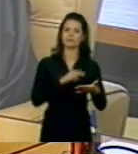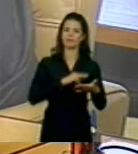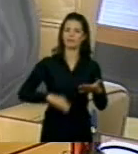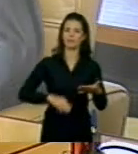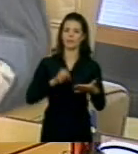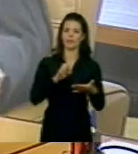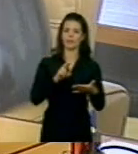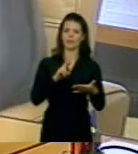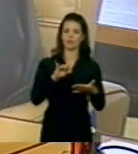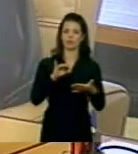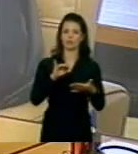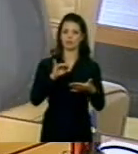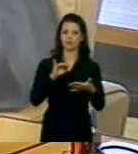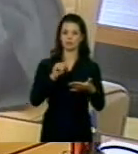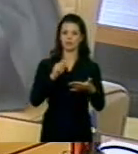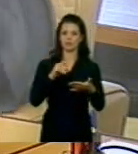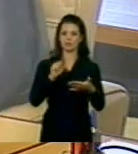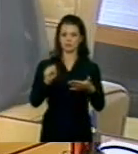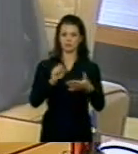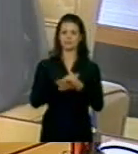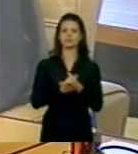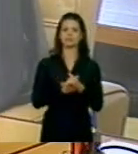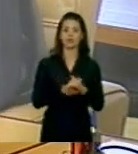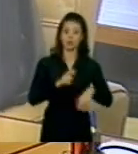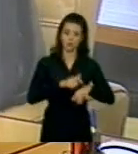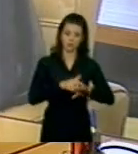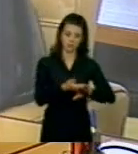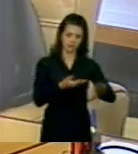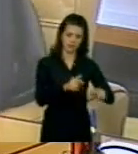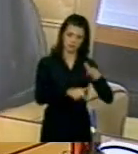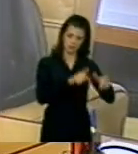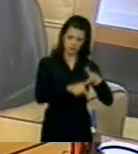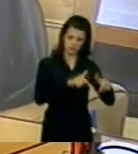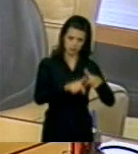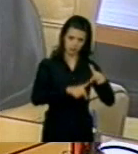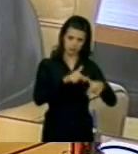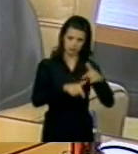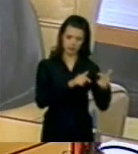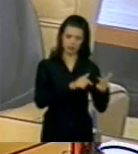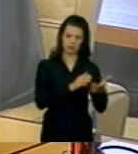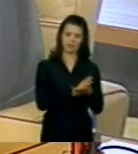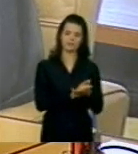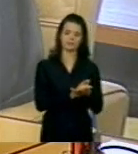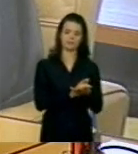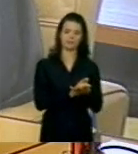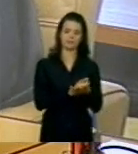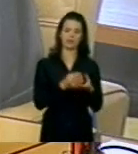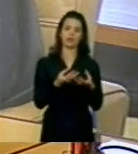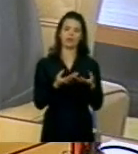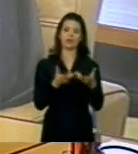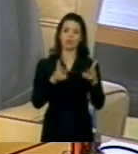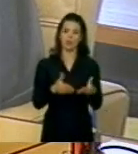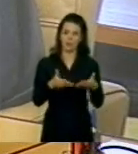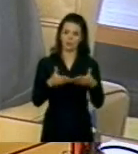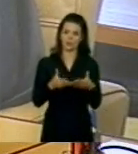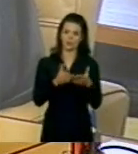Zavascki, ao afastar o parlamentar do exercício do mandato, segundo os partidos proponentes desta DI, e